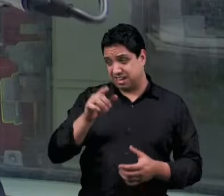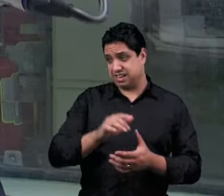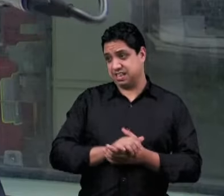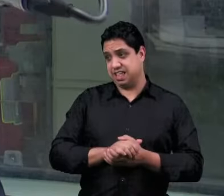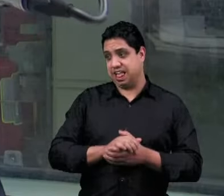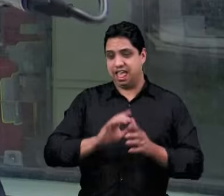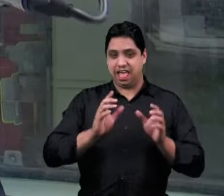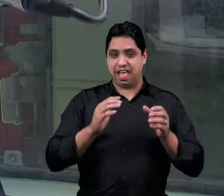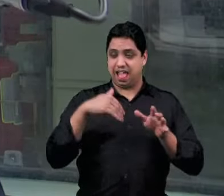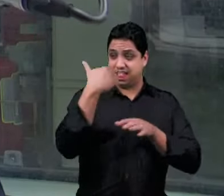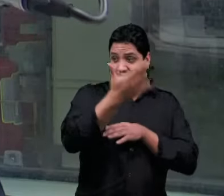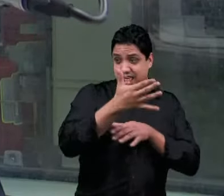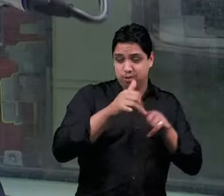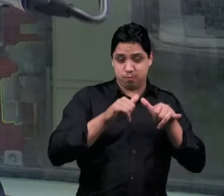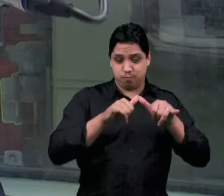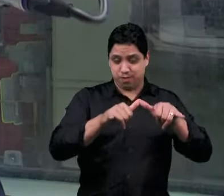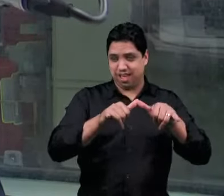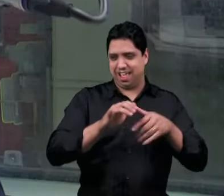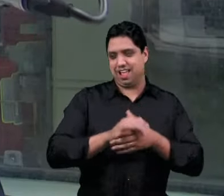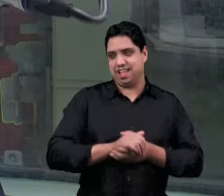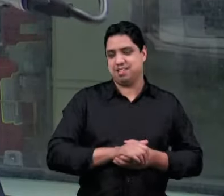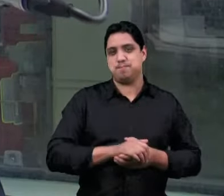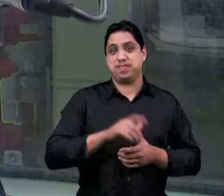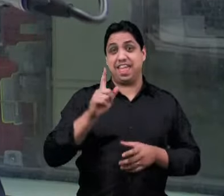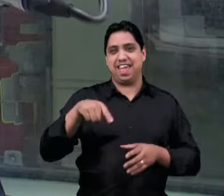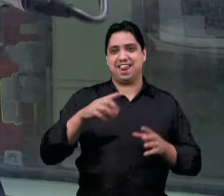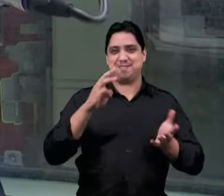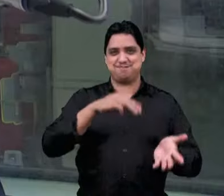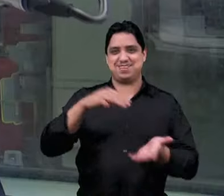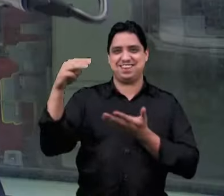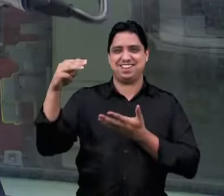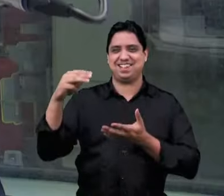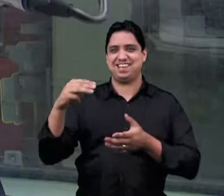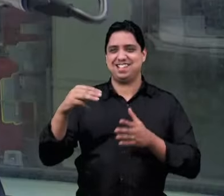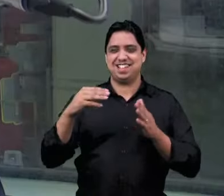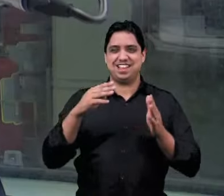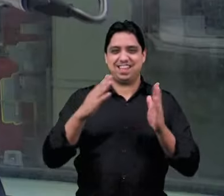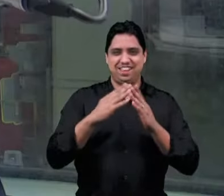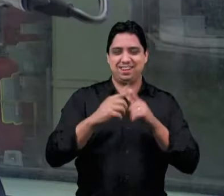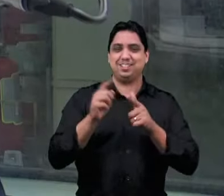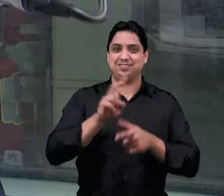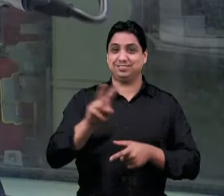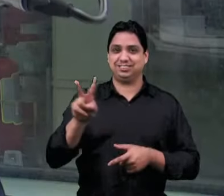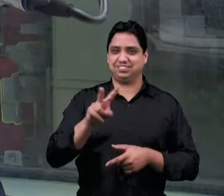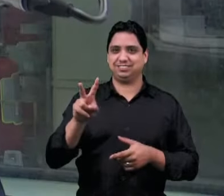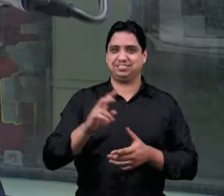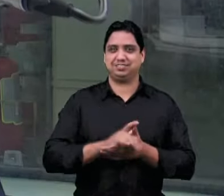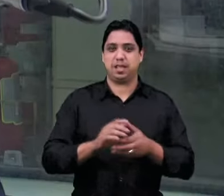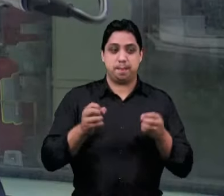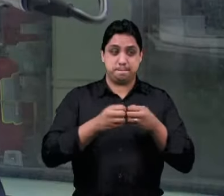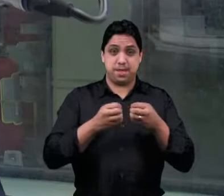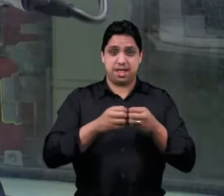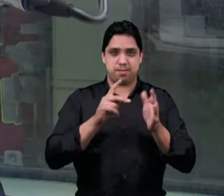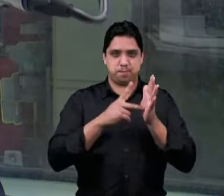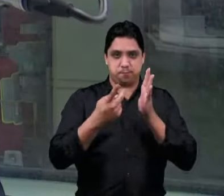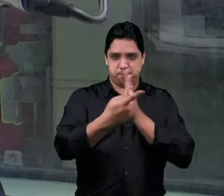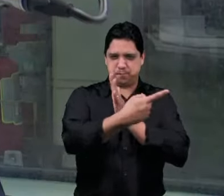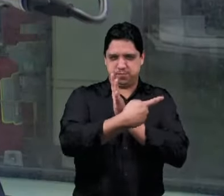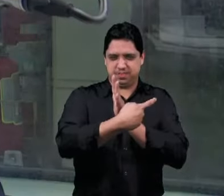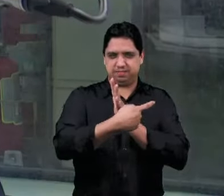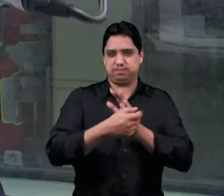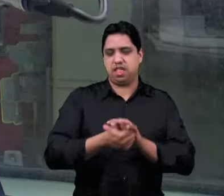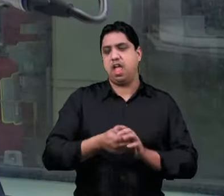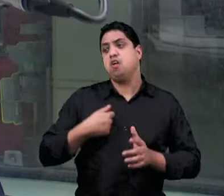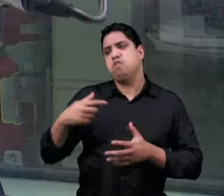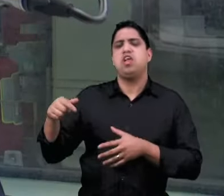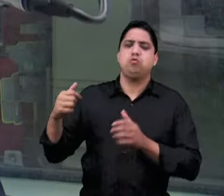do supermercado Santa Marta, que era exatamente onde é a igreja de Vila Velha, ao lado do presbitério, eu irei com você.